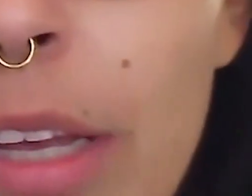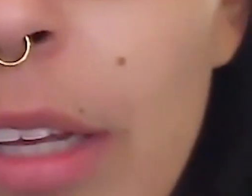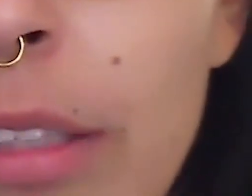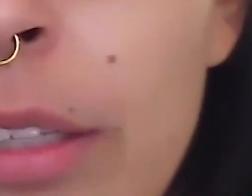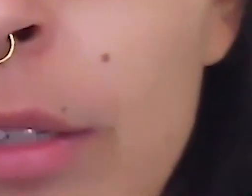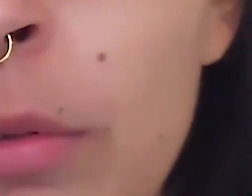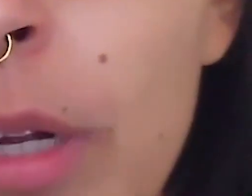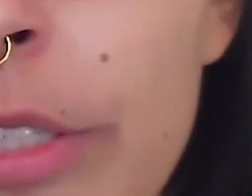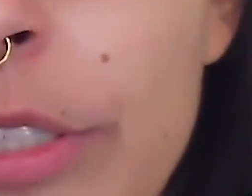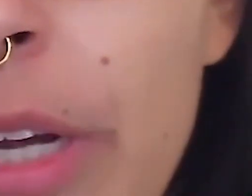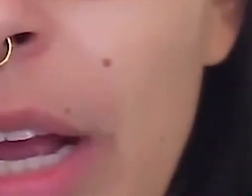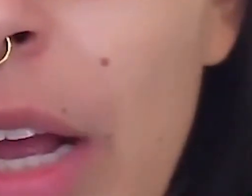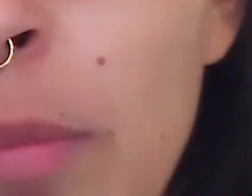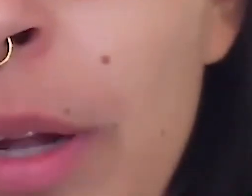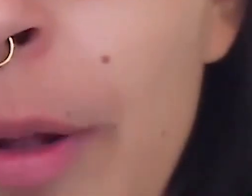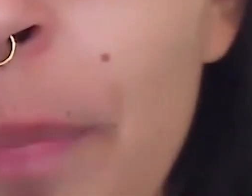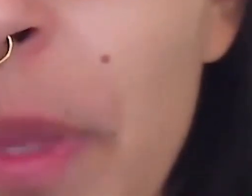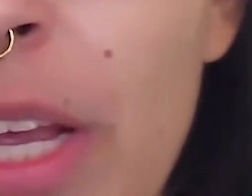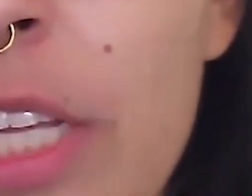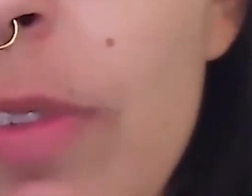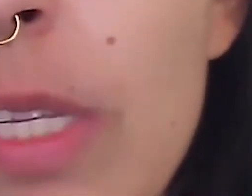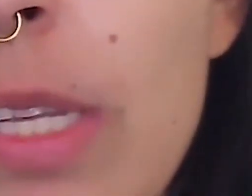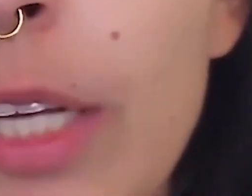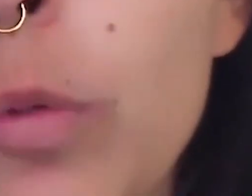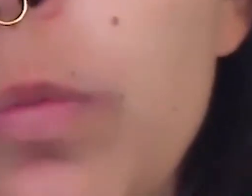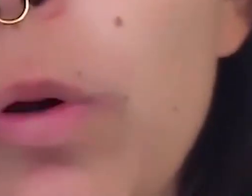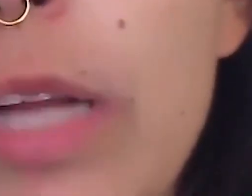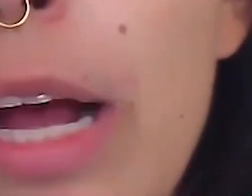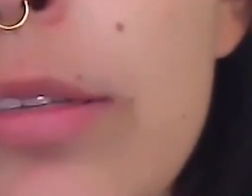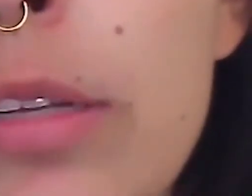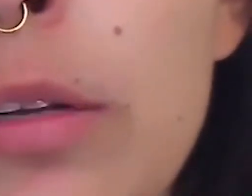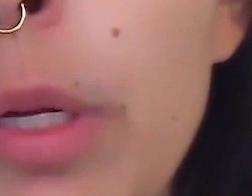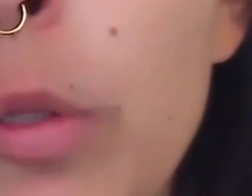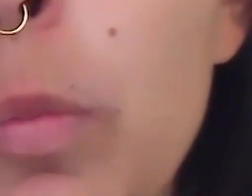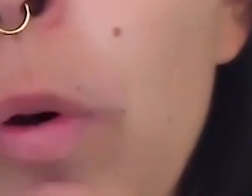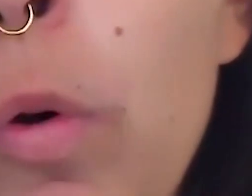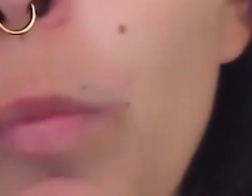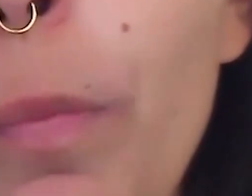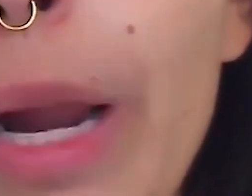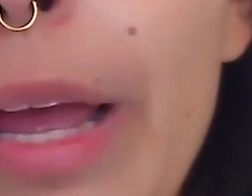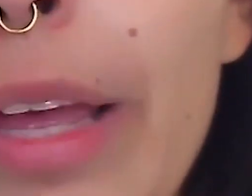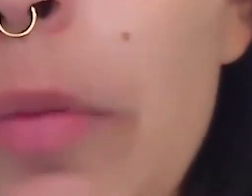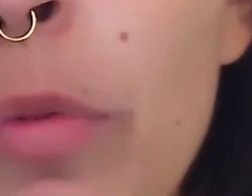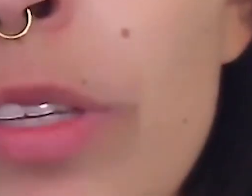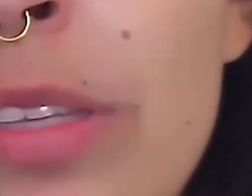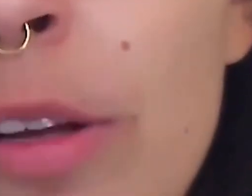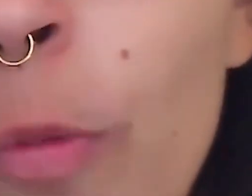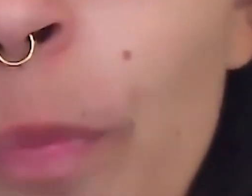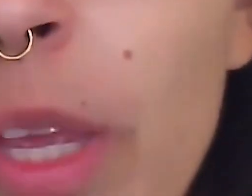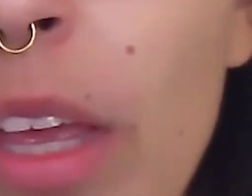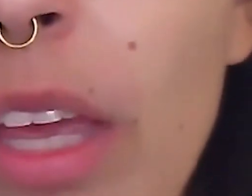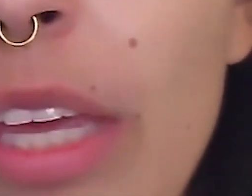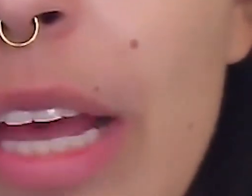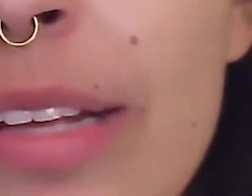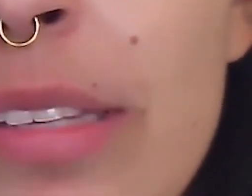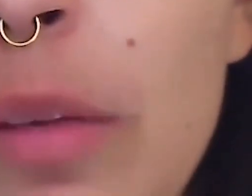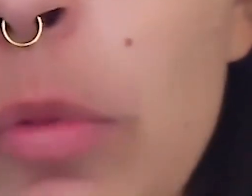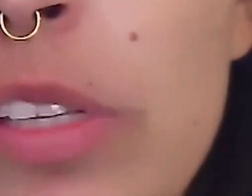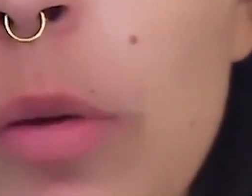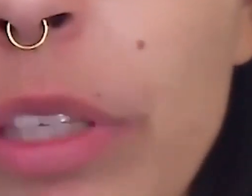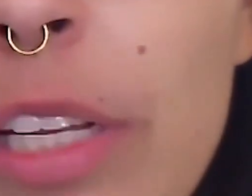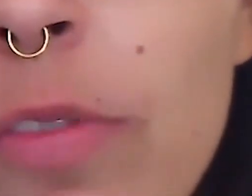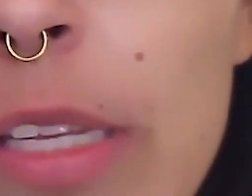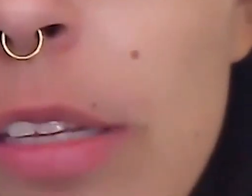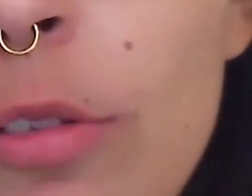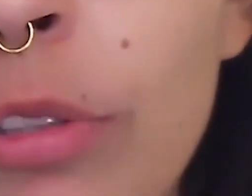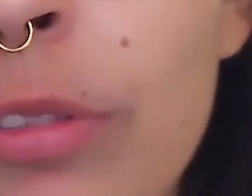policiais, então a gente acaba, às vezes, saindo um pouco da razão e indo um pouco para emoção, e essa